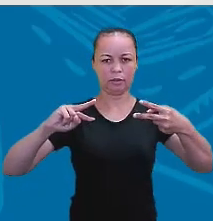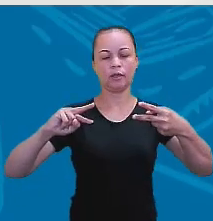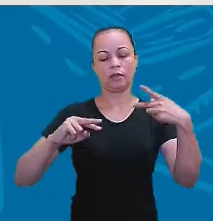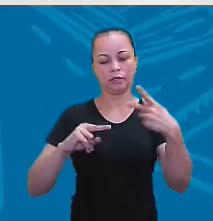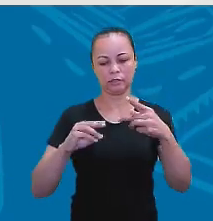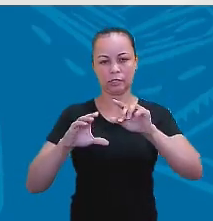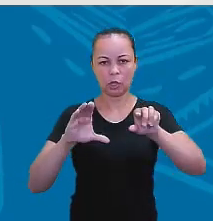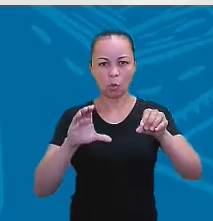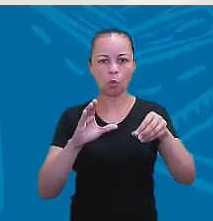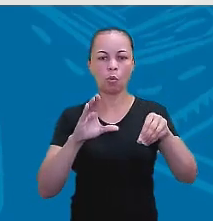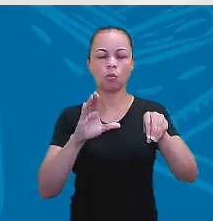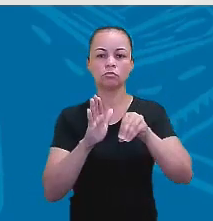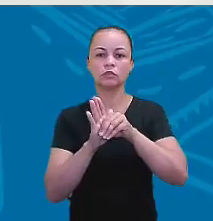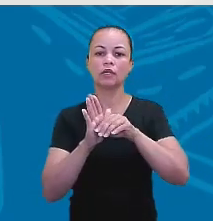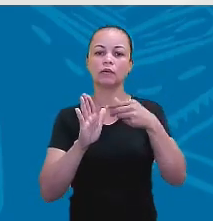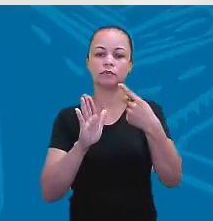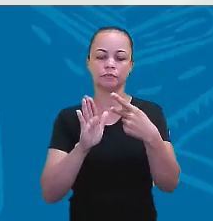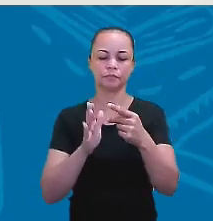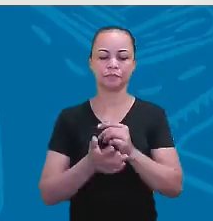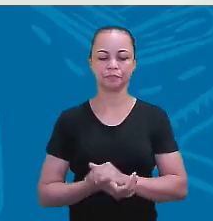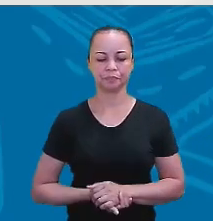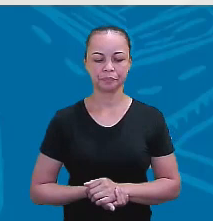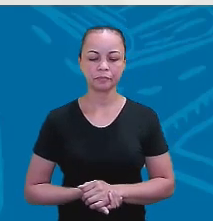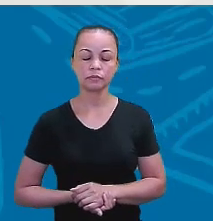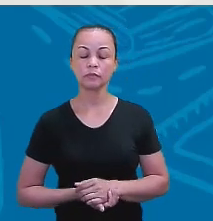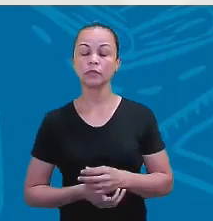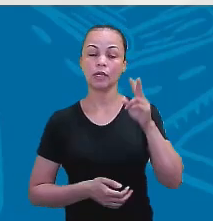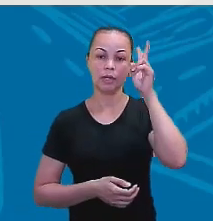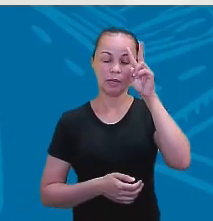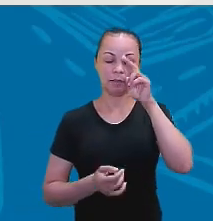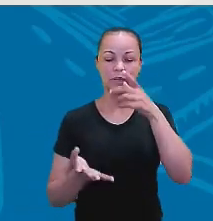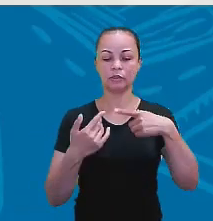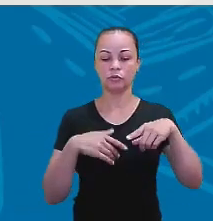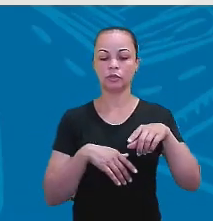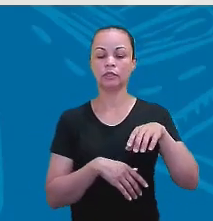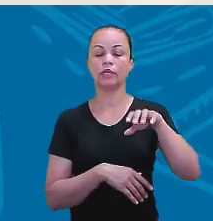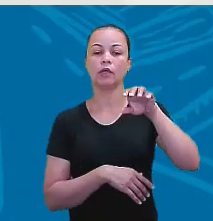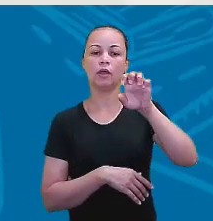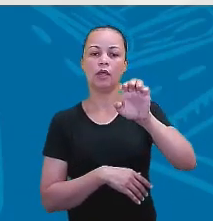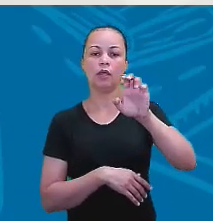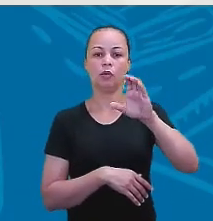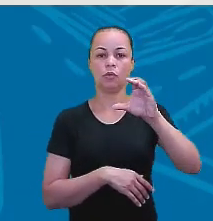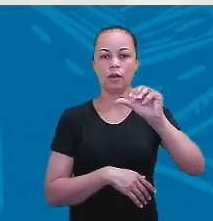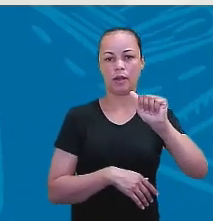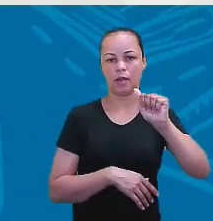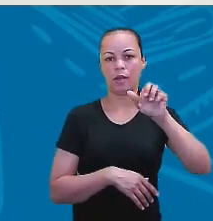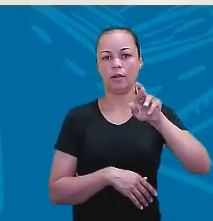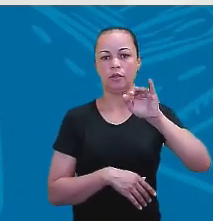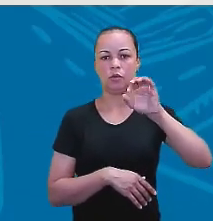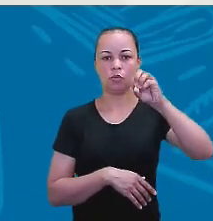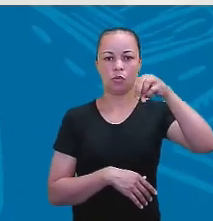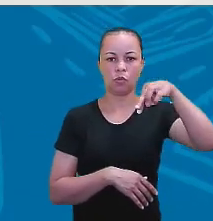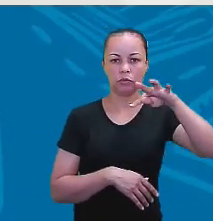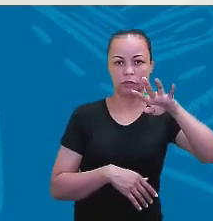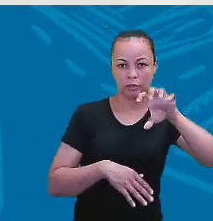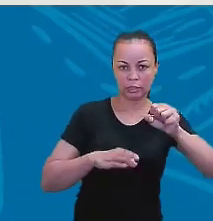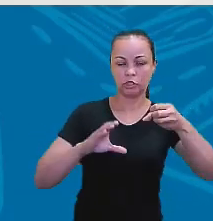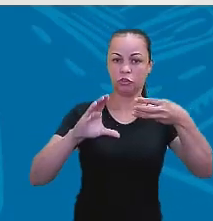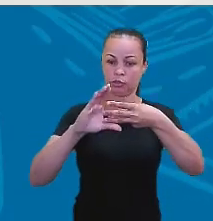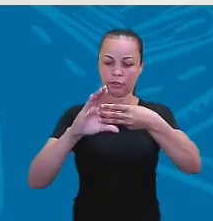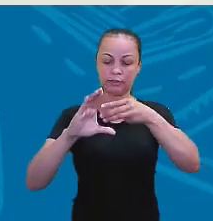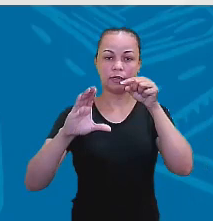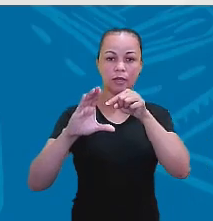núcleo. Lembrando que nós estamos lidando com células eucariontes, né? Células eucariotas, que tem um núcleo individualizado